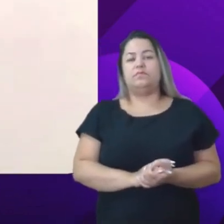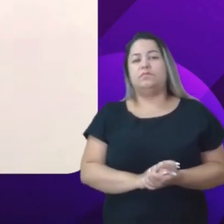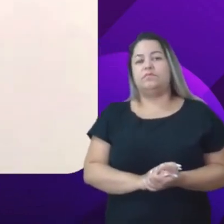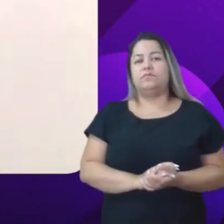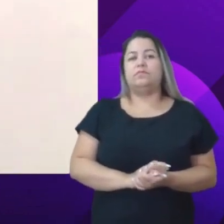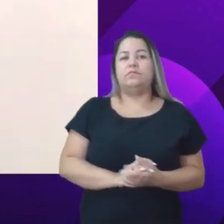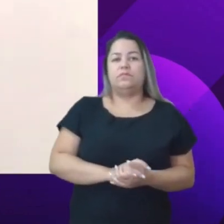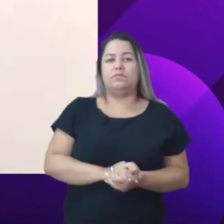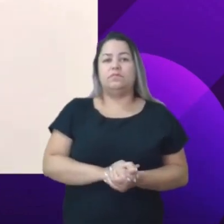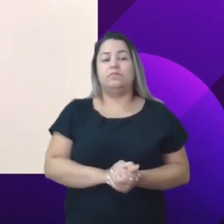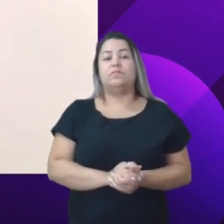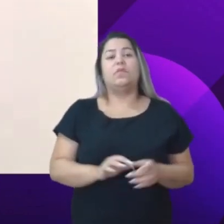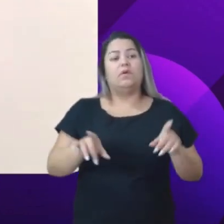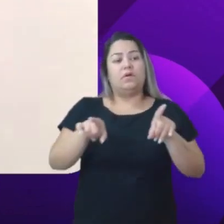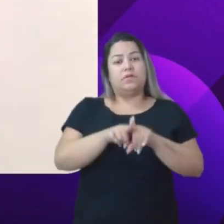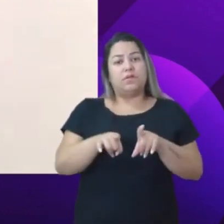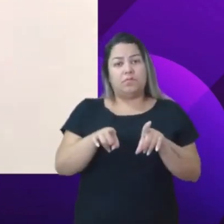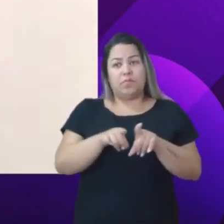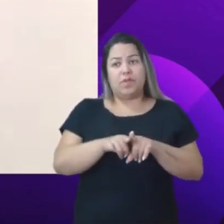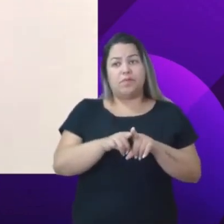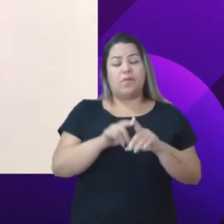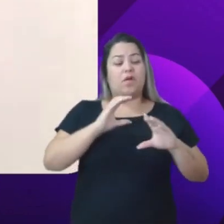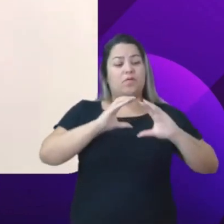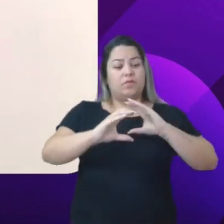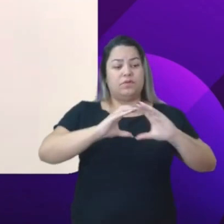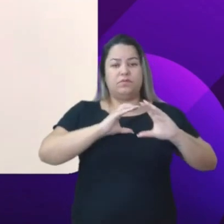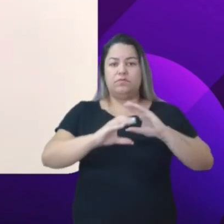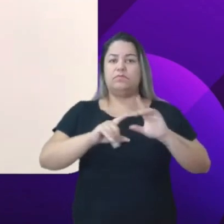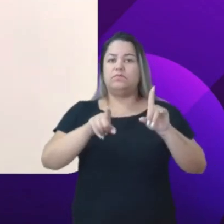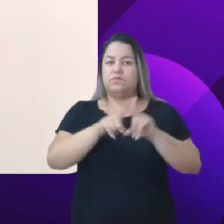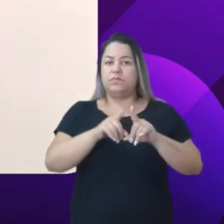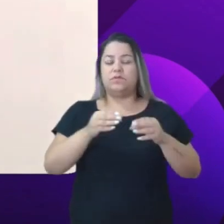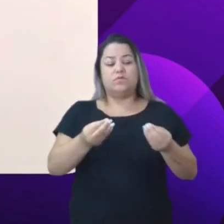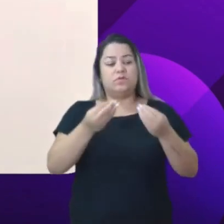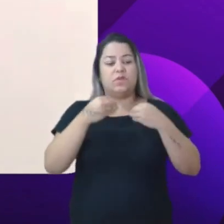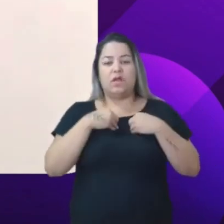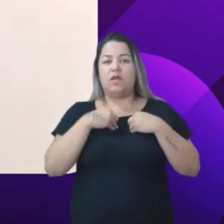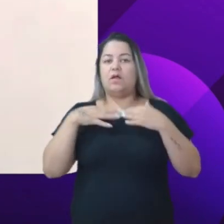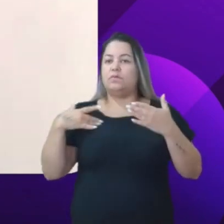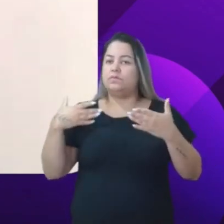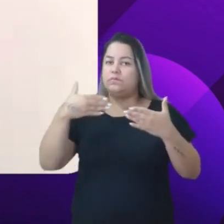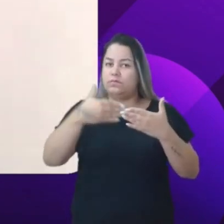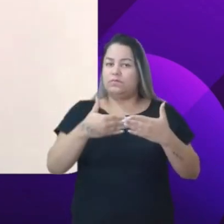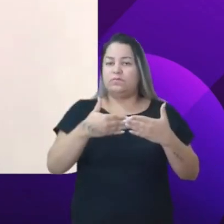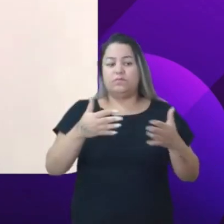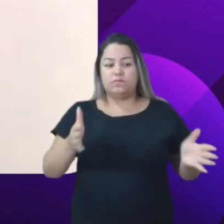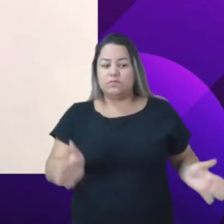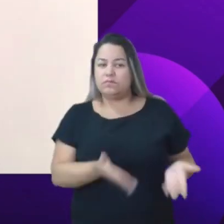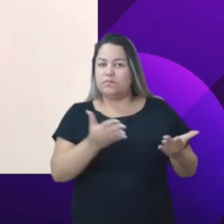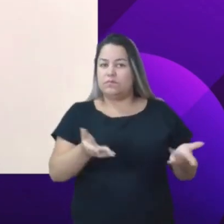E e também, né, a comunicação ele nos proporciona a atingir, né, a potencializar,